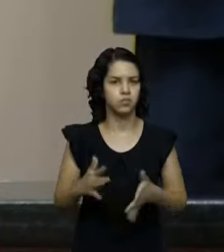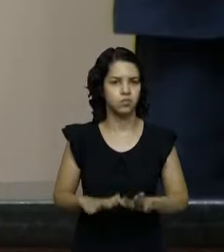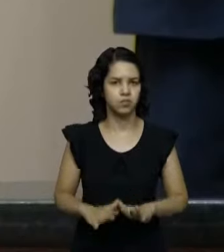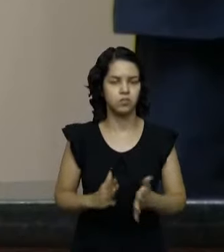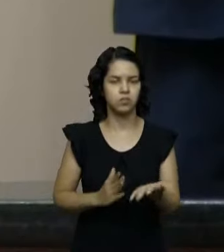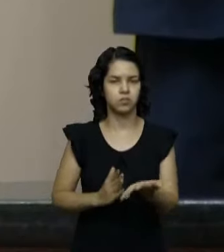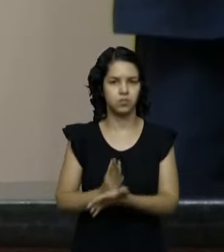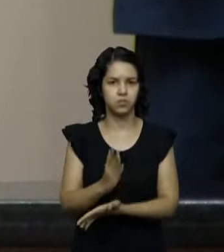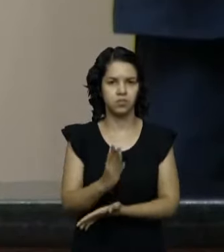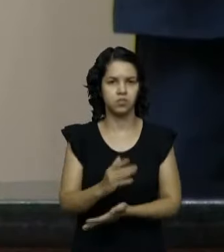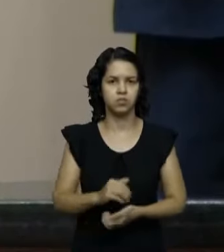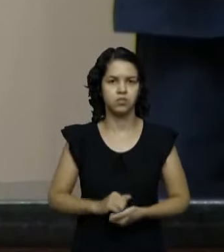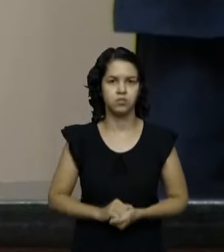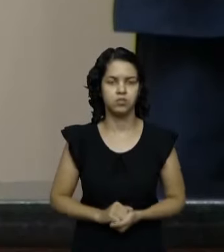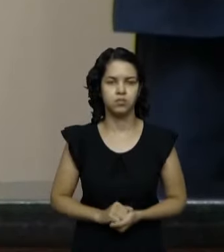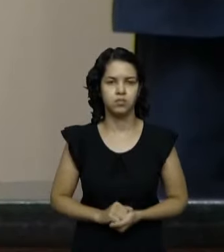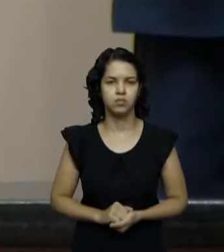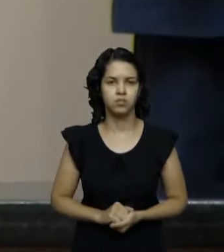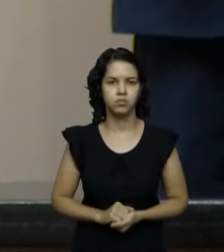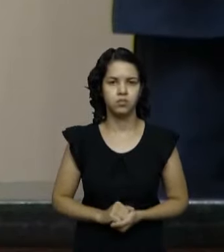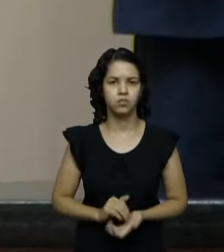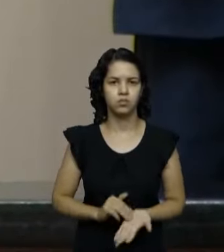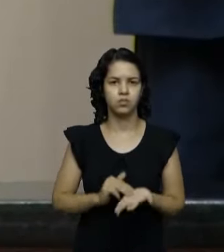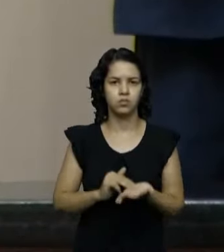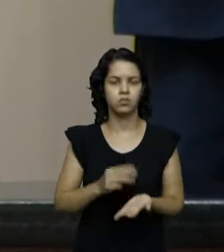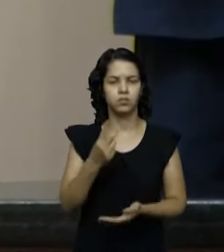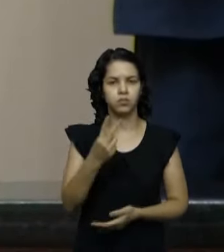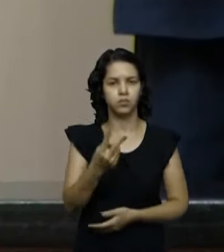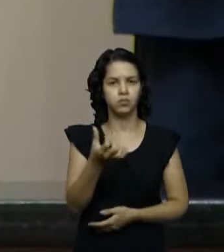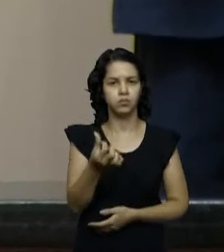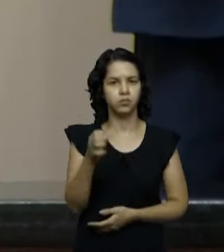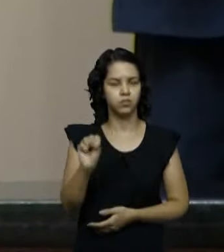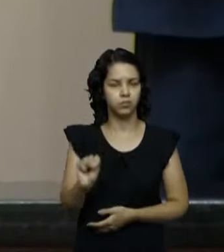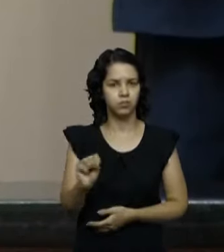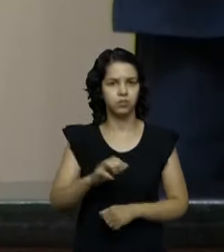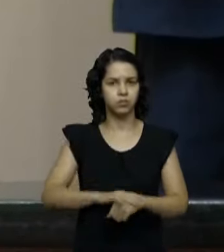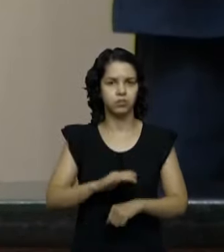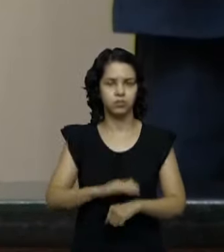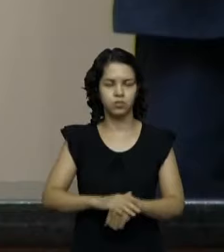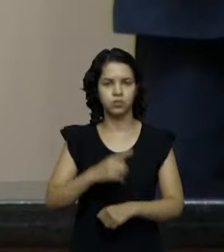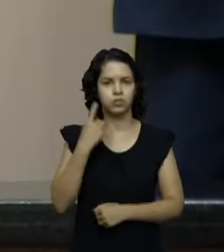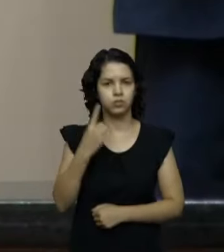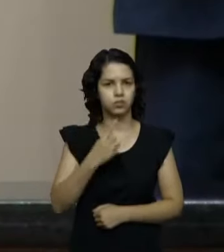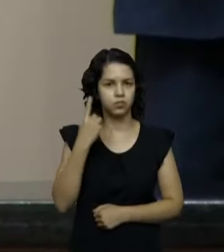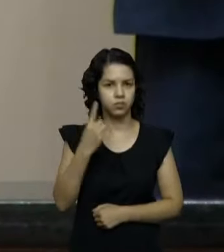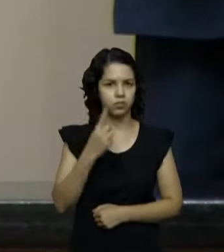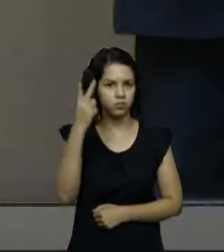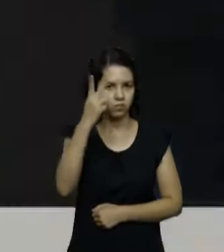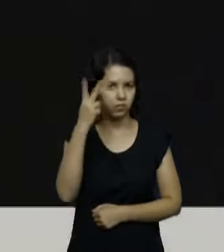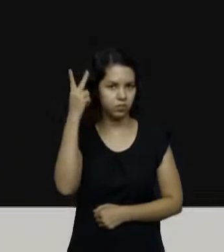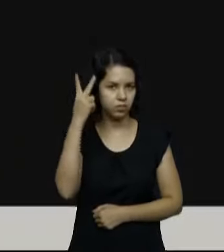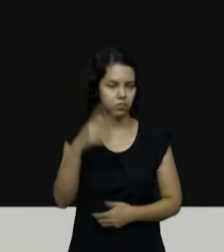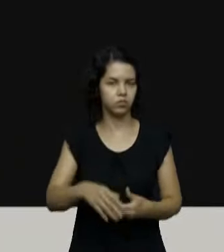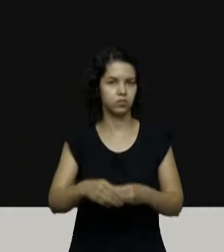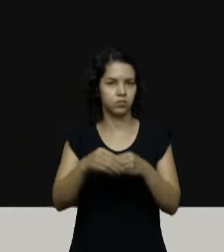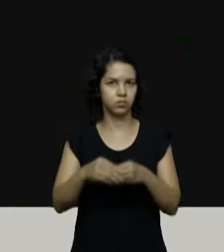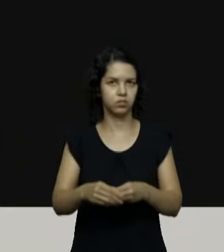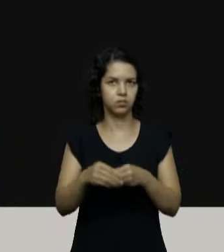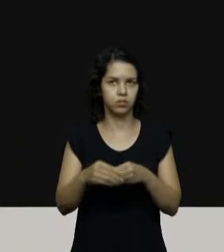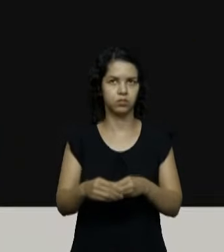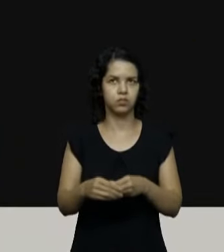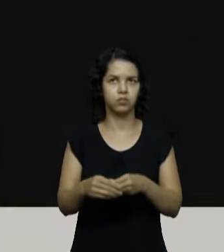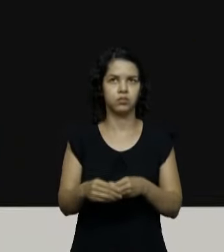está aprovado. Moção 268, autora deputada Paulinha, cumprimentando o catarinense Evandro